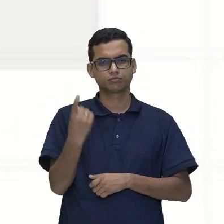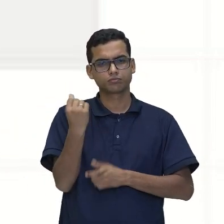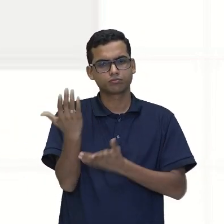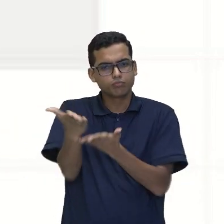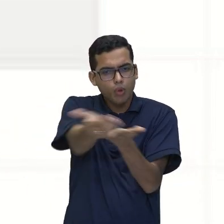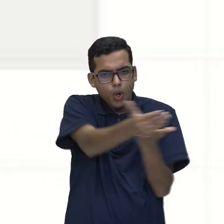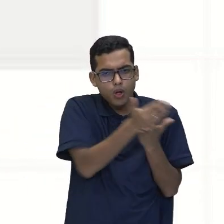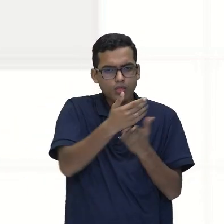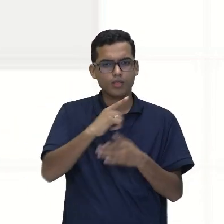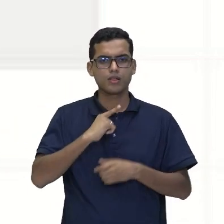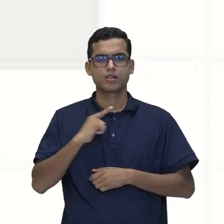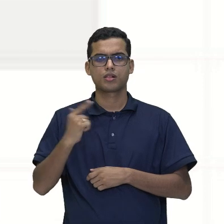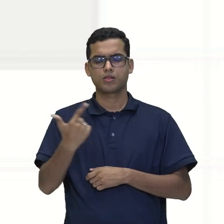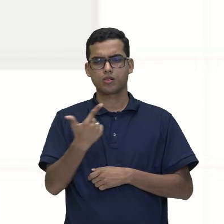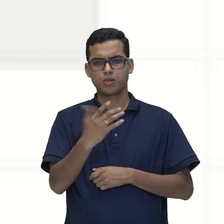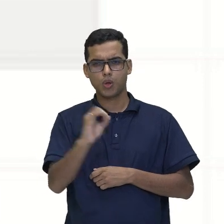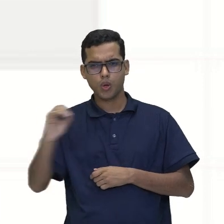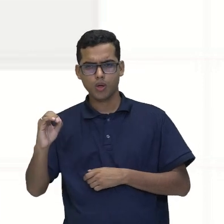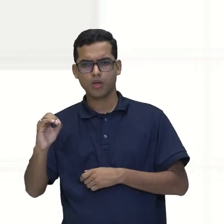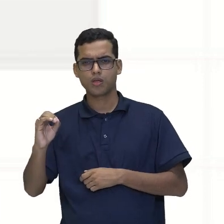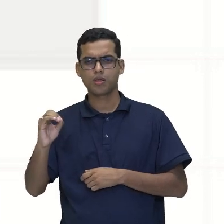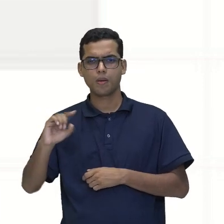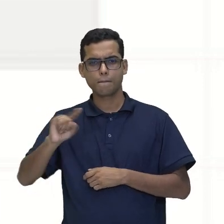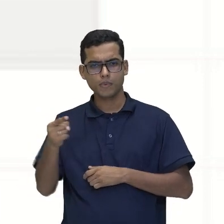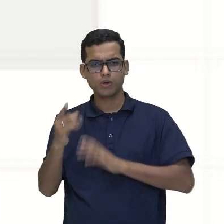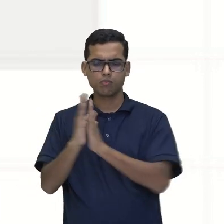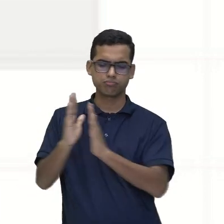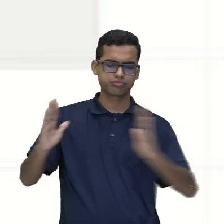entre 200 mil a